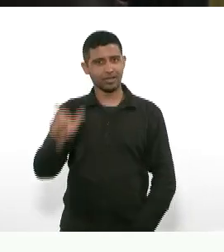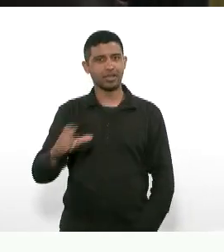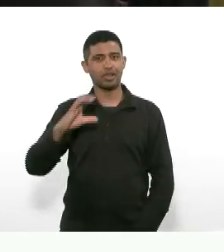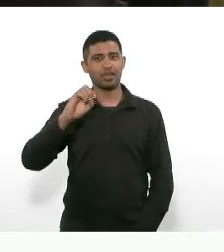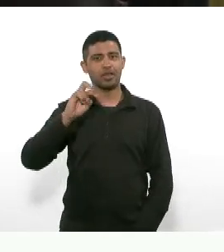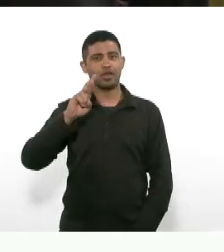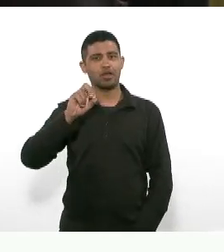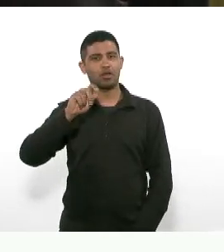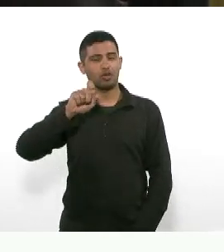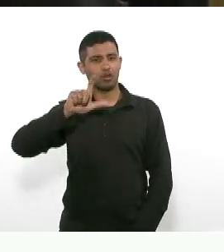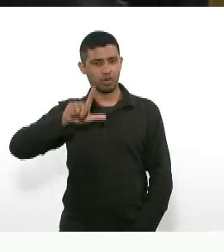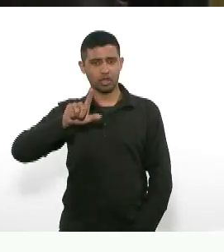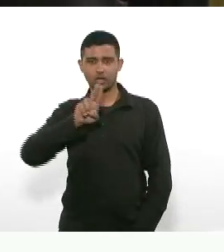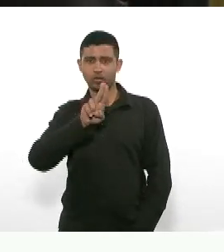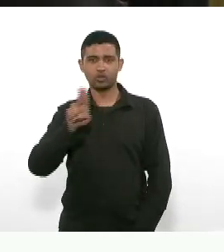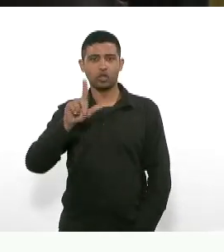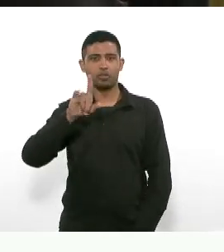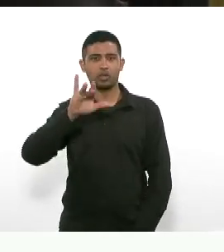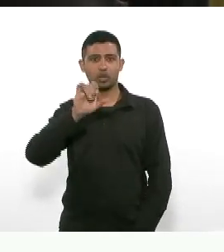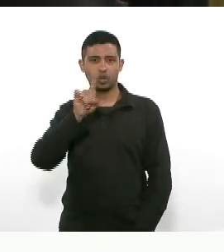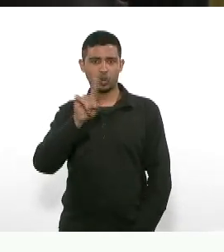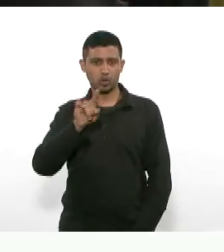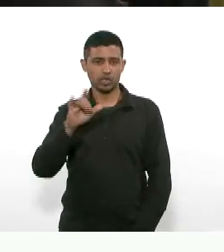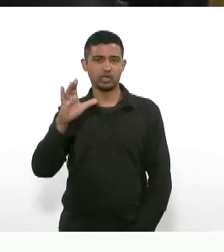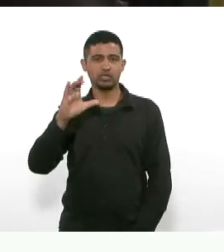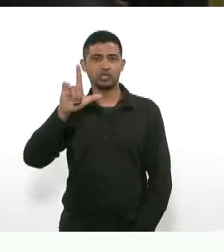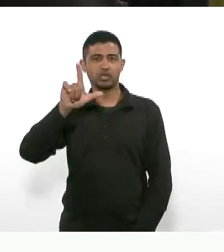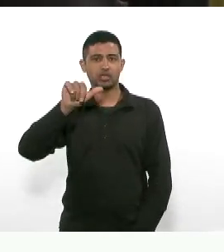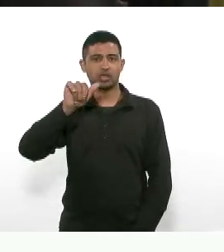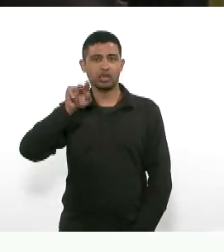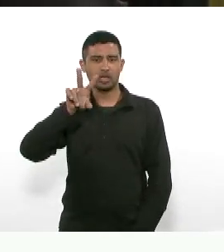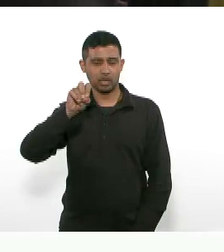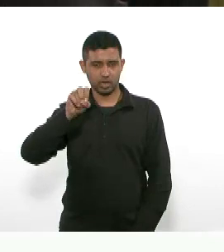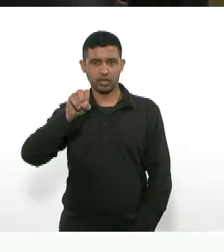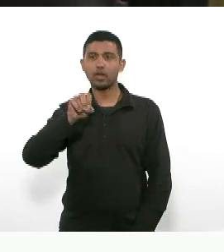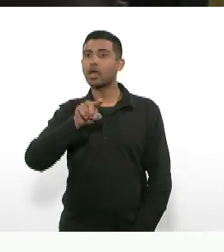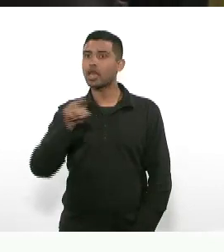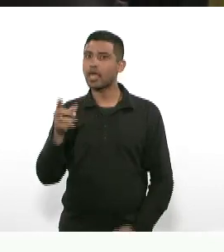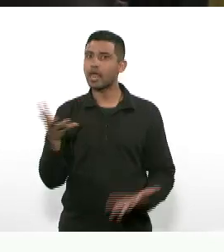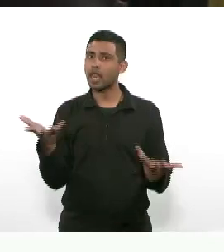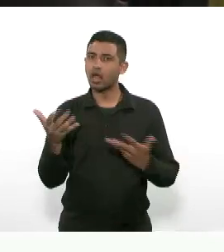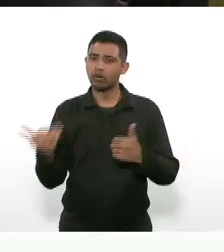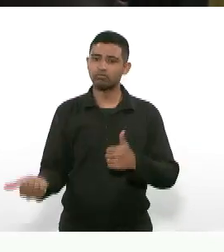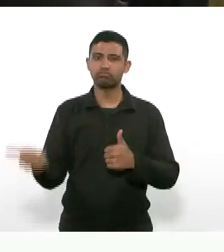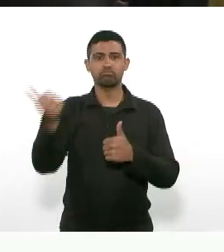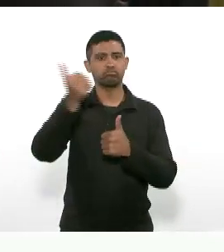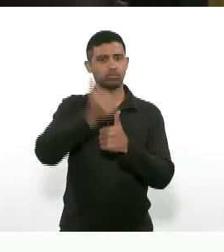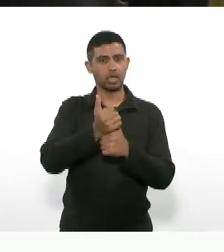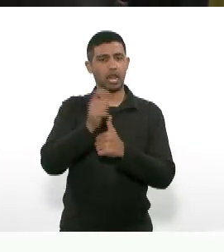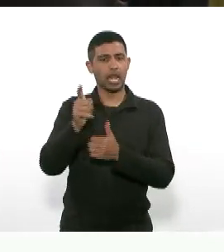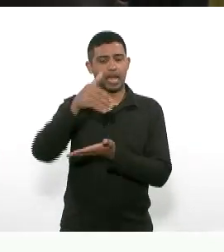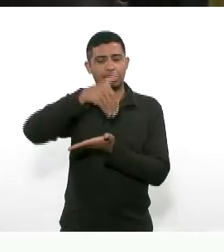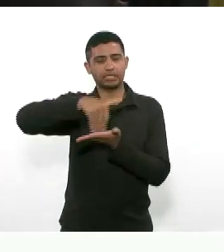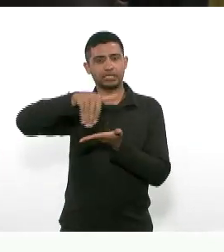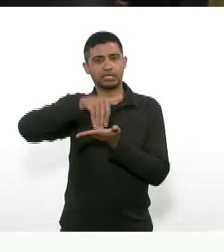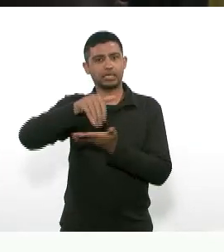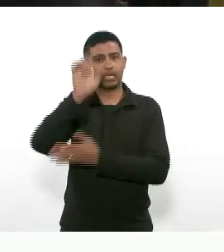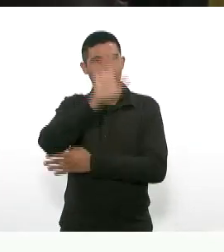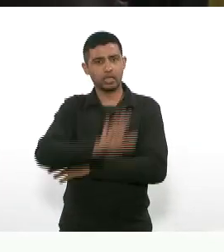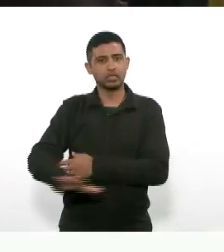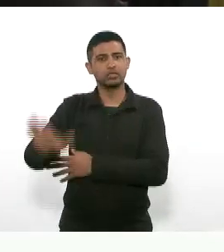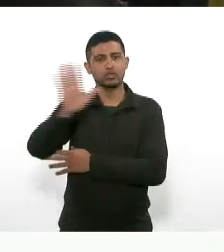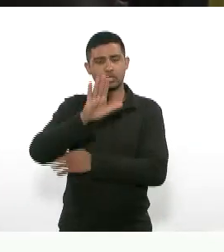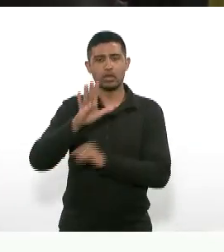PM Luiz Cláudio Laviano, que nesse momento ocupa um cargo na Secretaria Nacional de